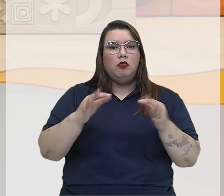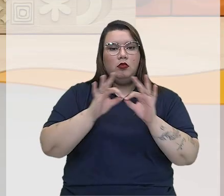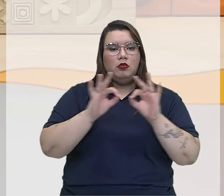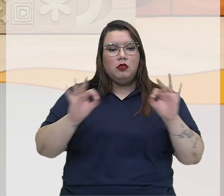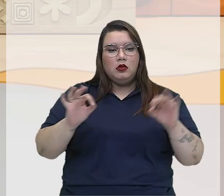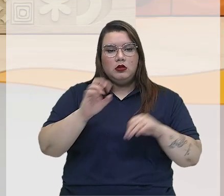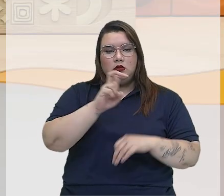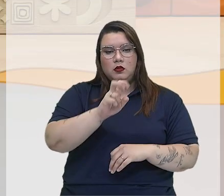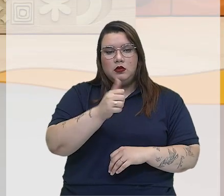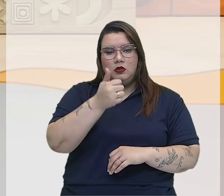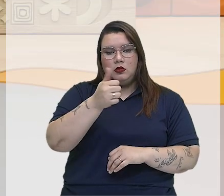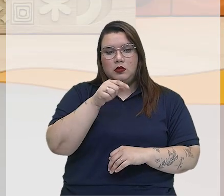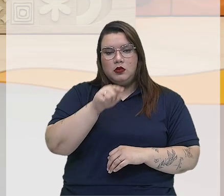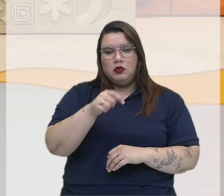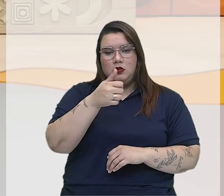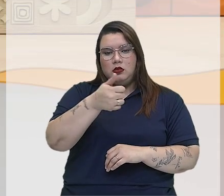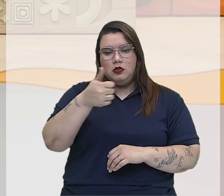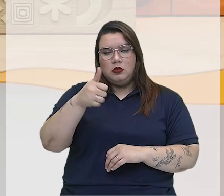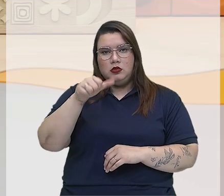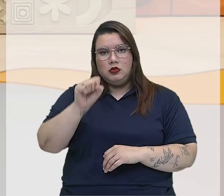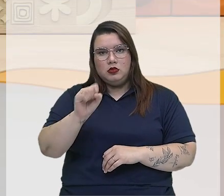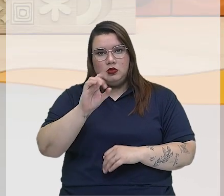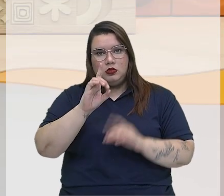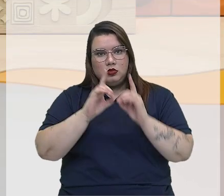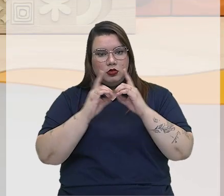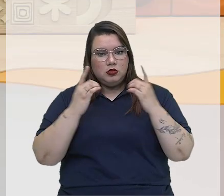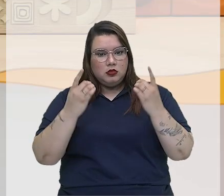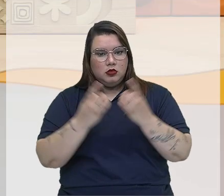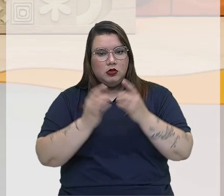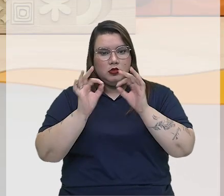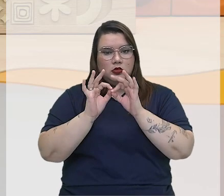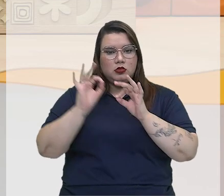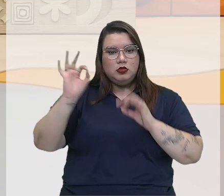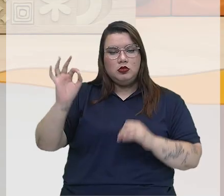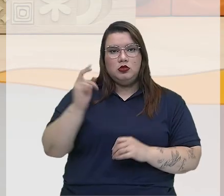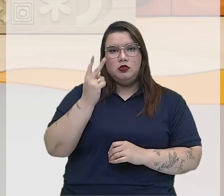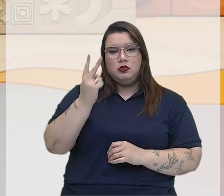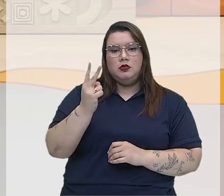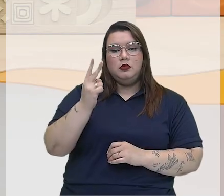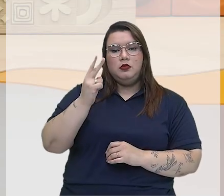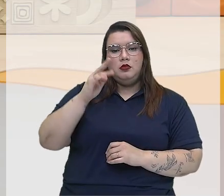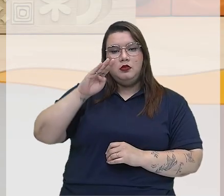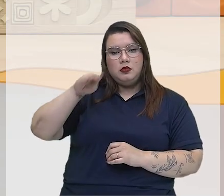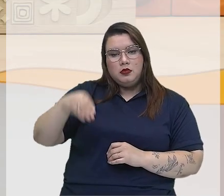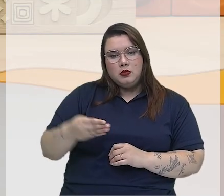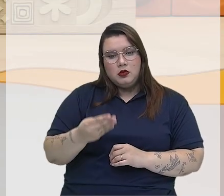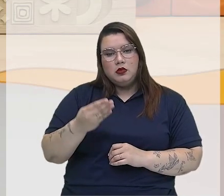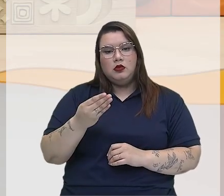51.118 quilômetros de diâmetro e de distância